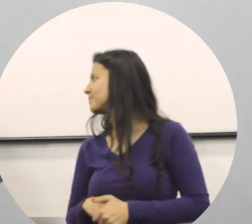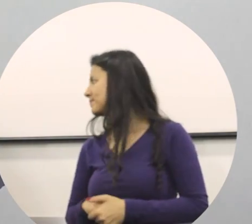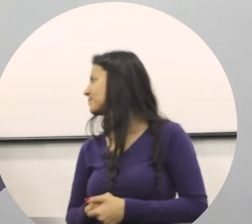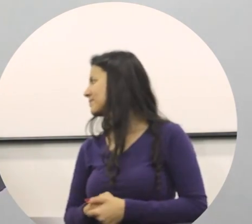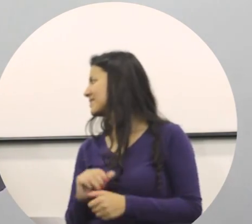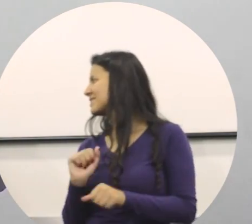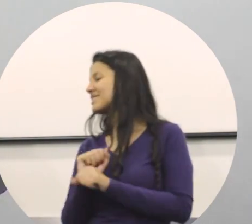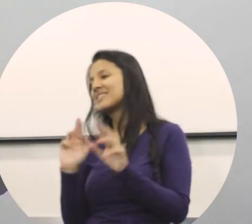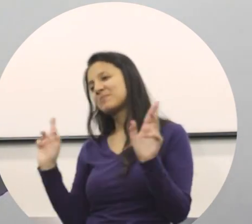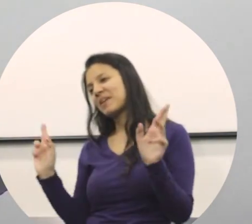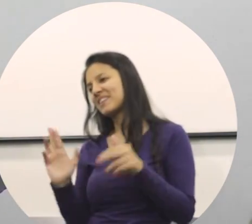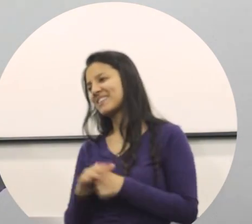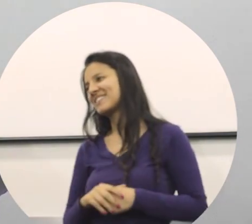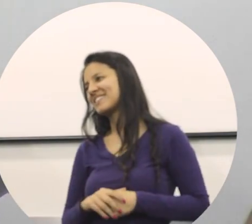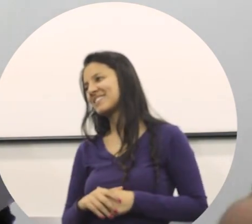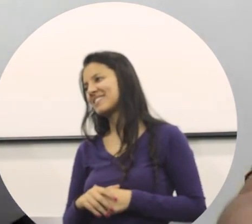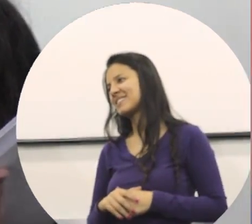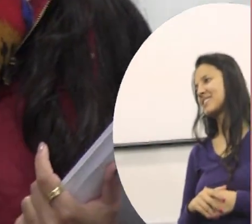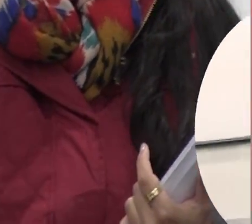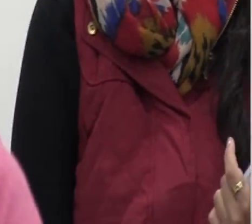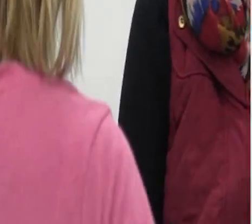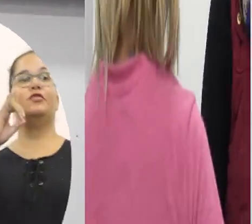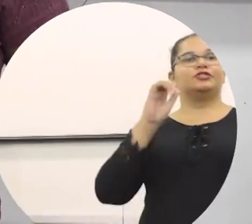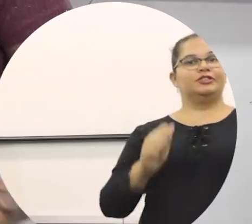É o que a gente espera. O